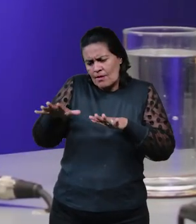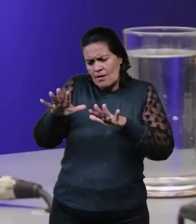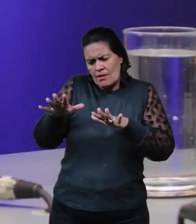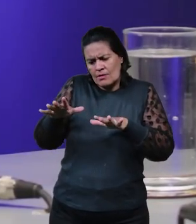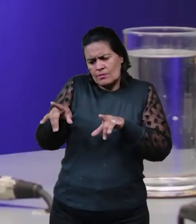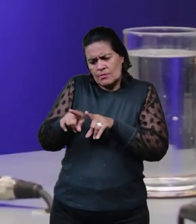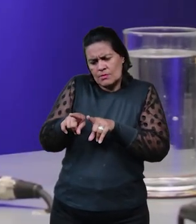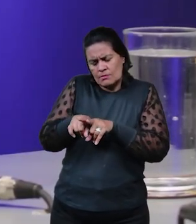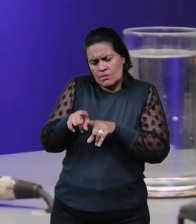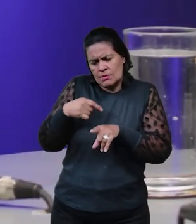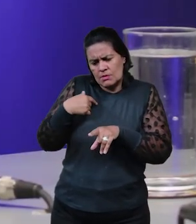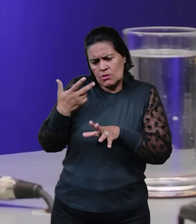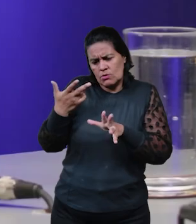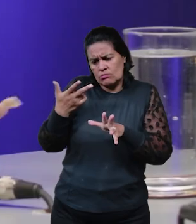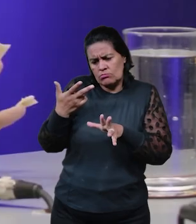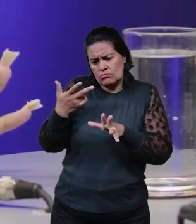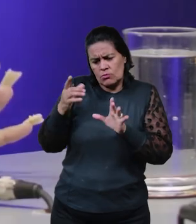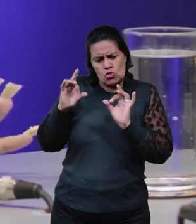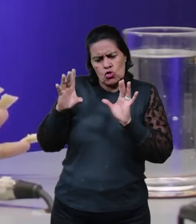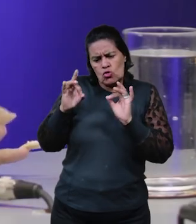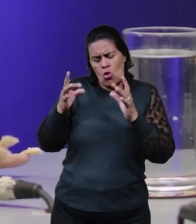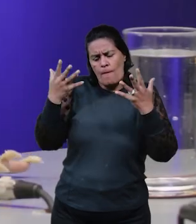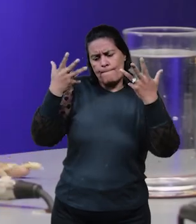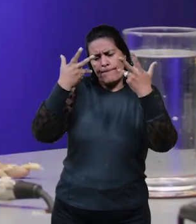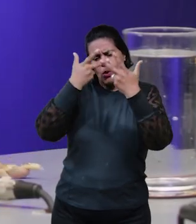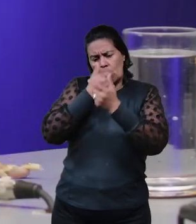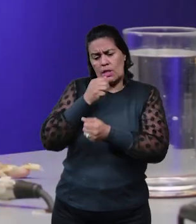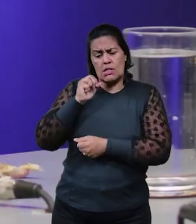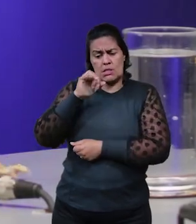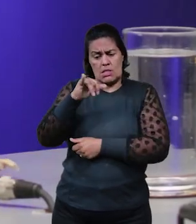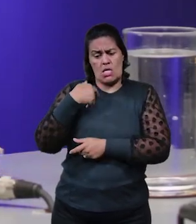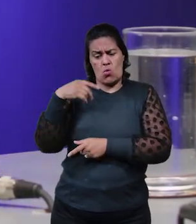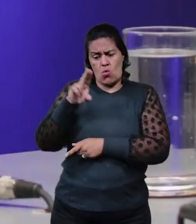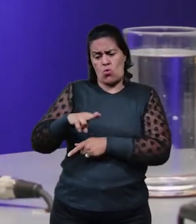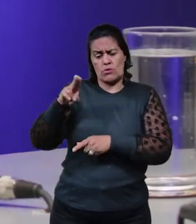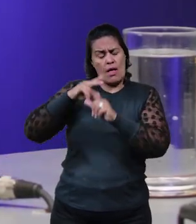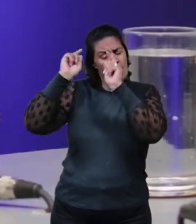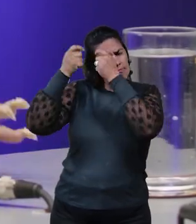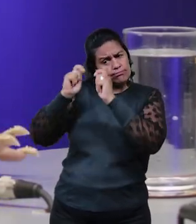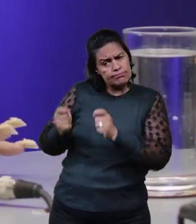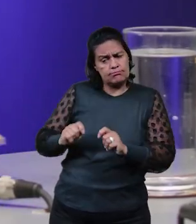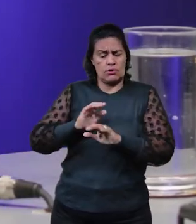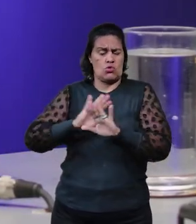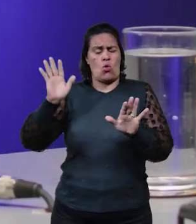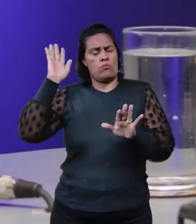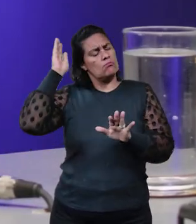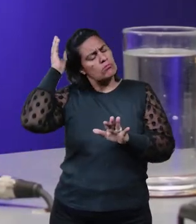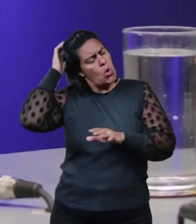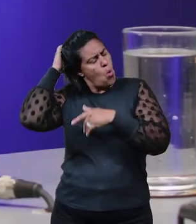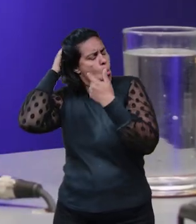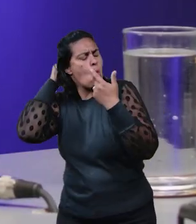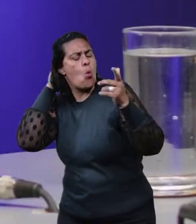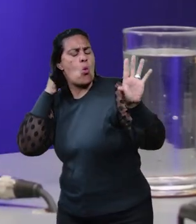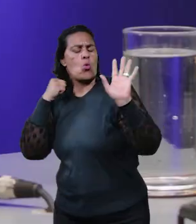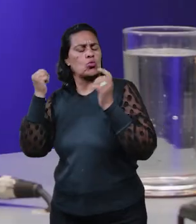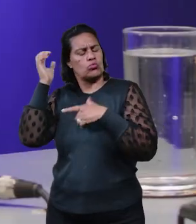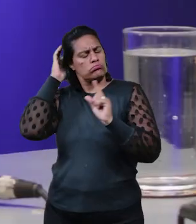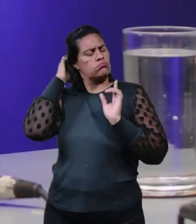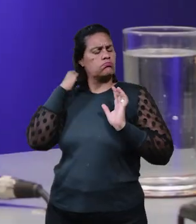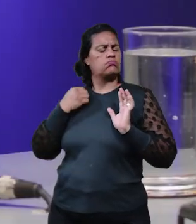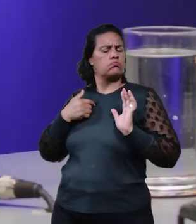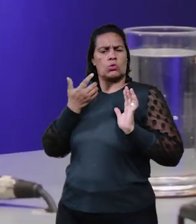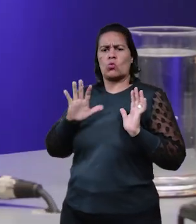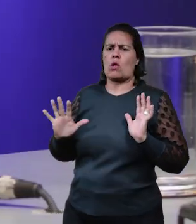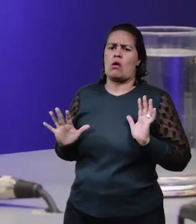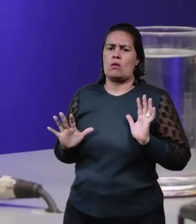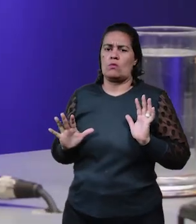presa também, né, de tipo, é isso, eu só me sinto bonita quando estou de trança, já ouvi isso de muitas clientes, eu também me vi nesse lugar. Só que algo